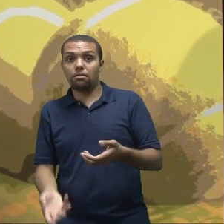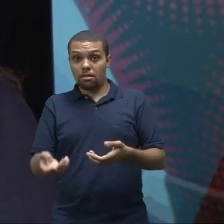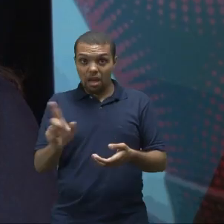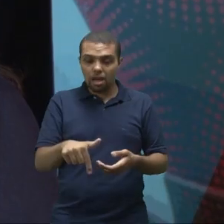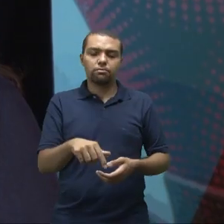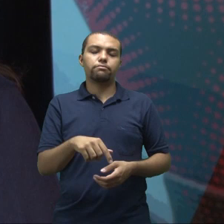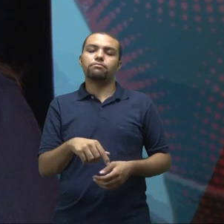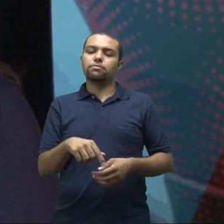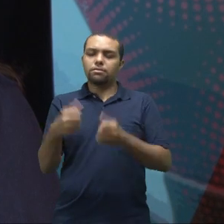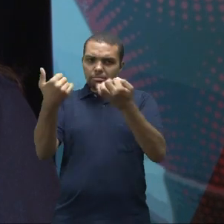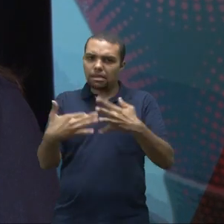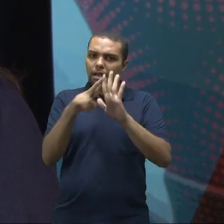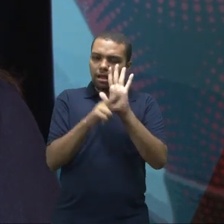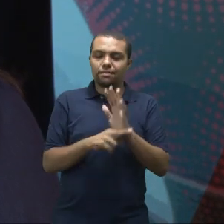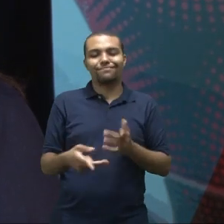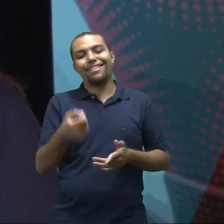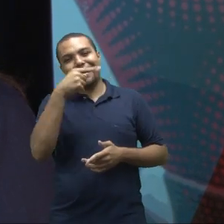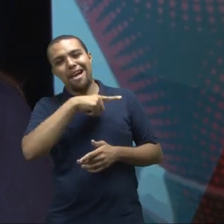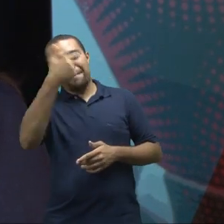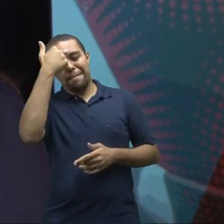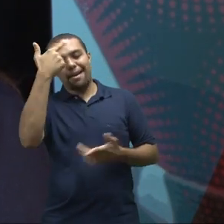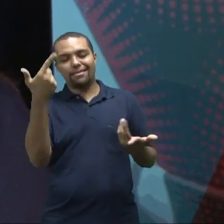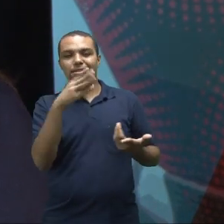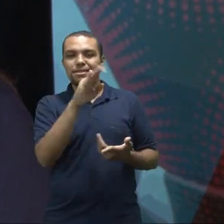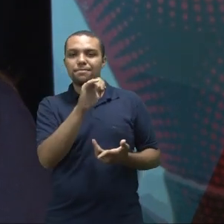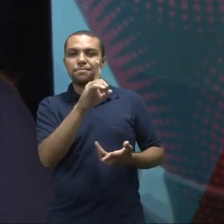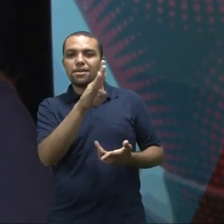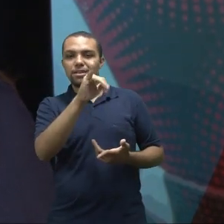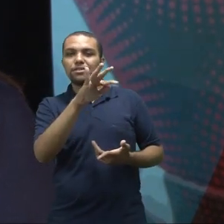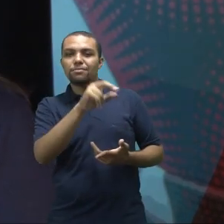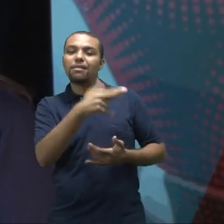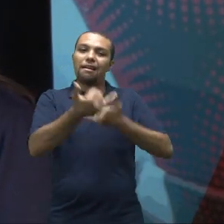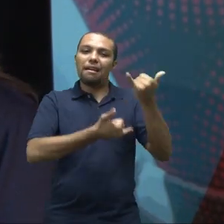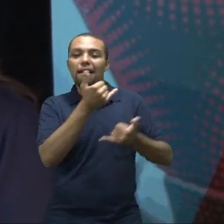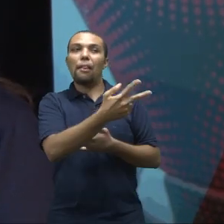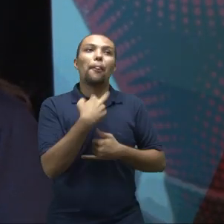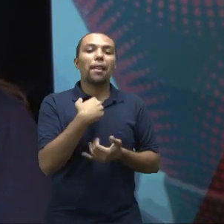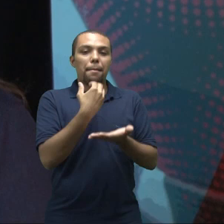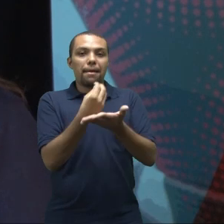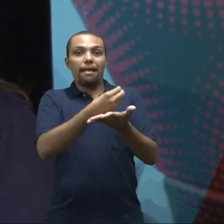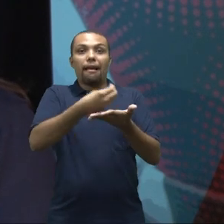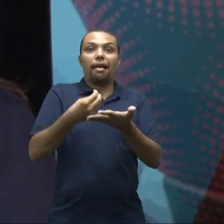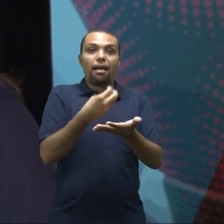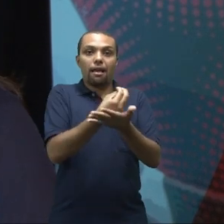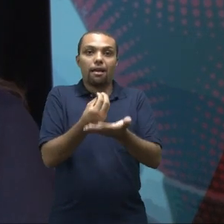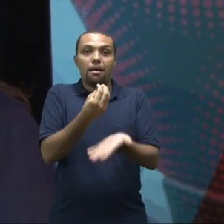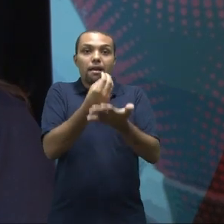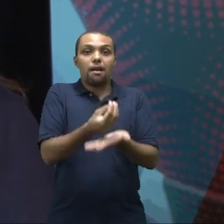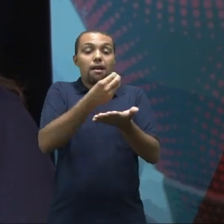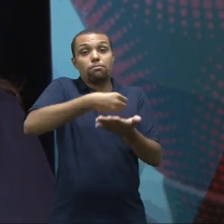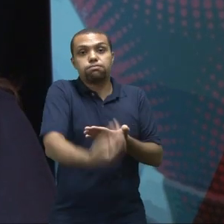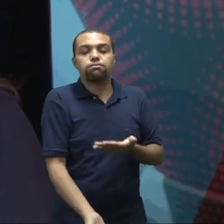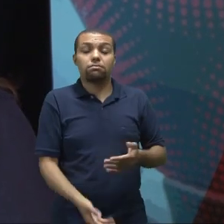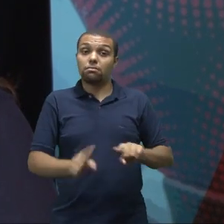explica um pouquinho das regras, Cristina. É até engraçado, né? Uhum. Sempre que a gente vai falar do badminton, né, o pessoal brinca, né? Não vale deixar a peteca cair.